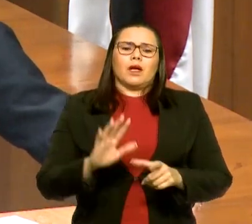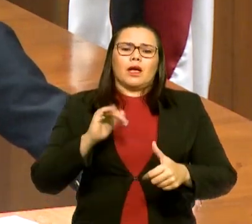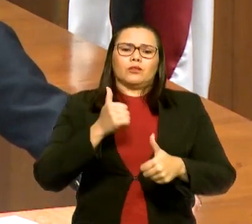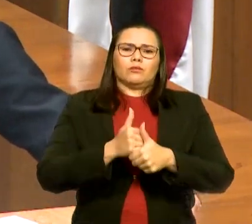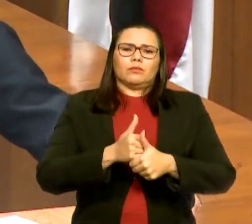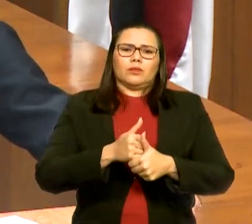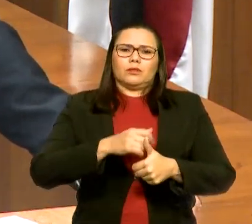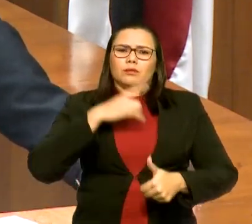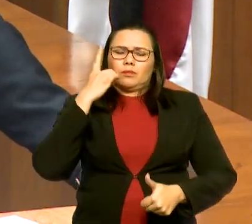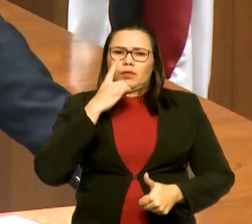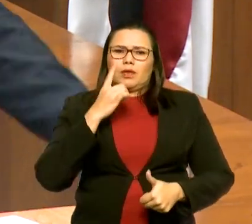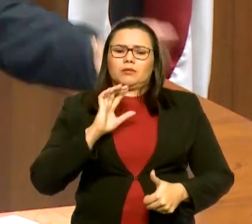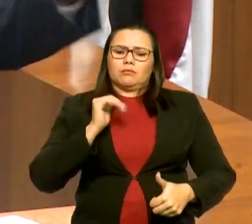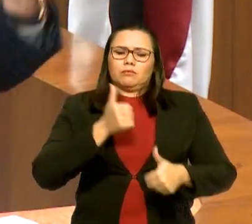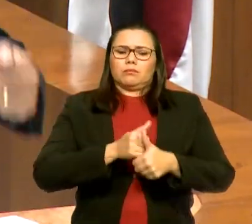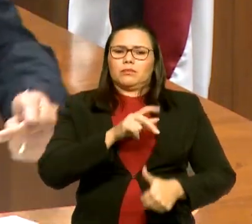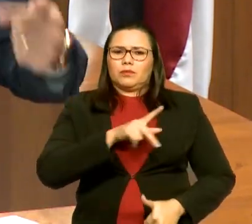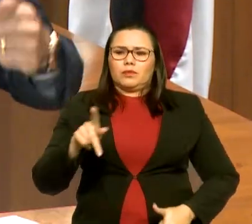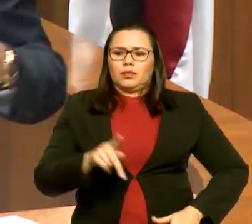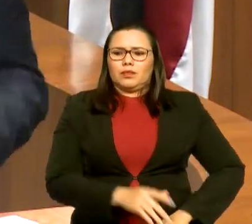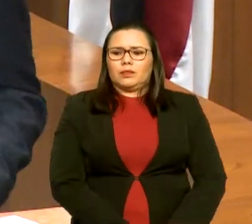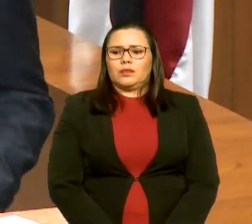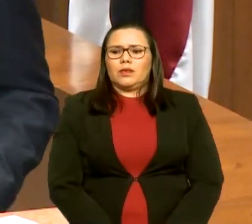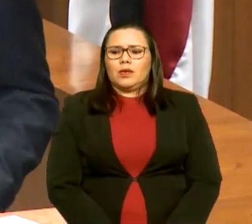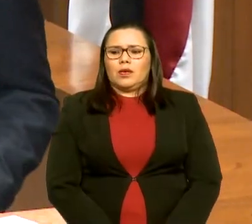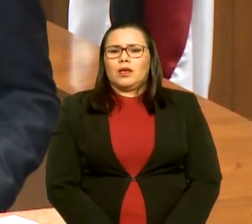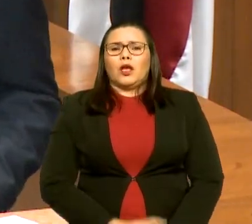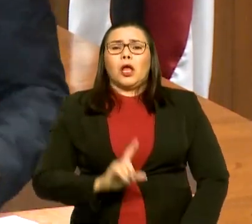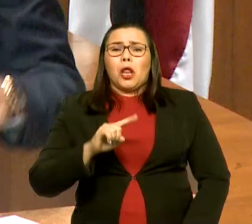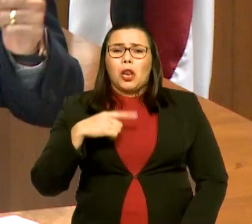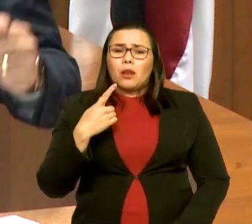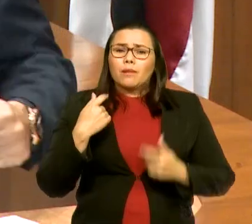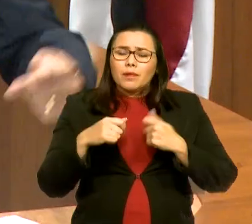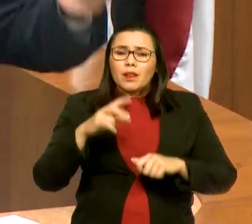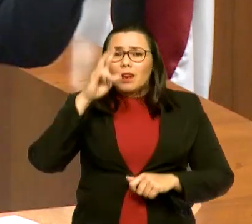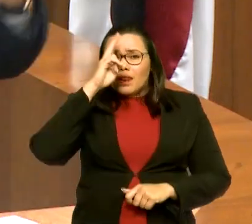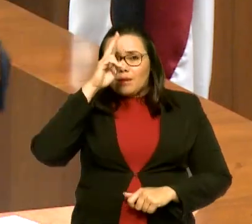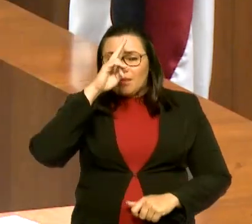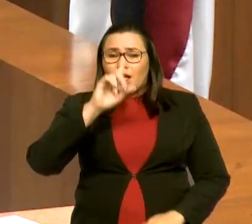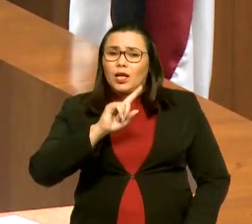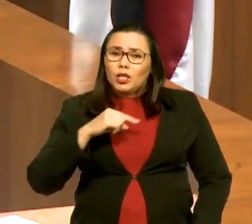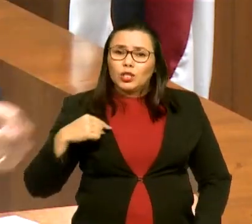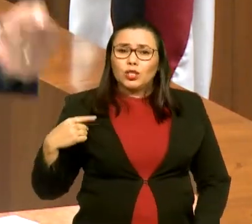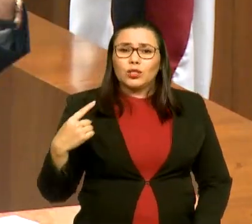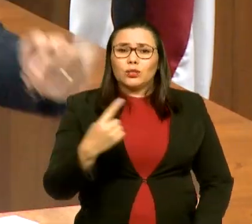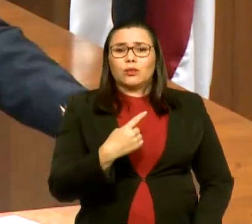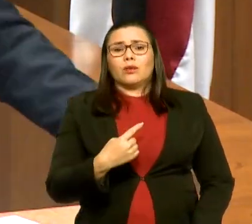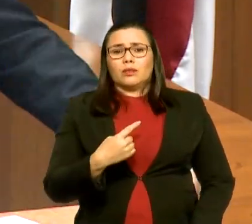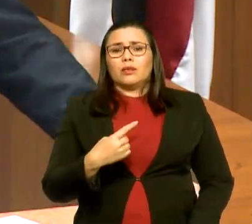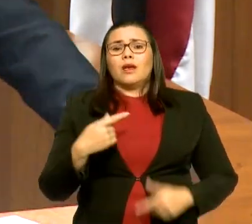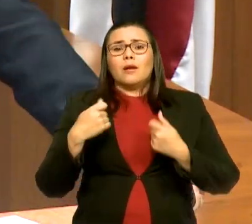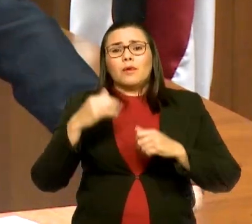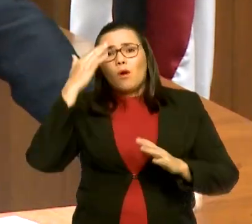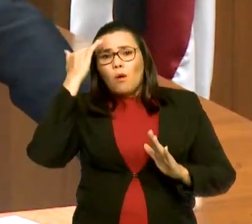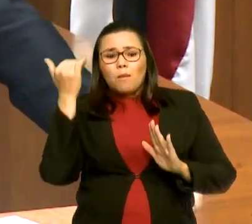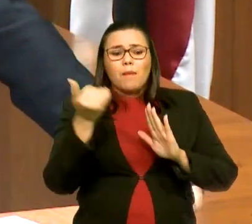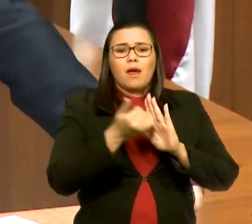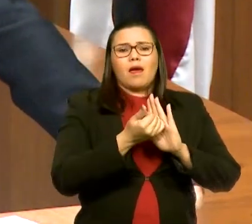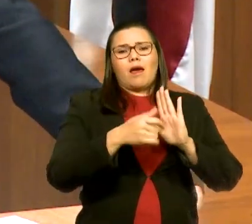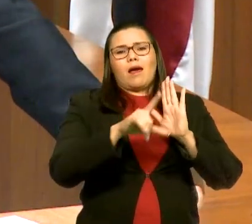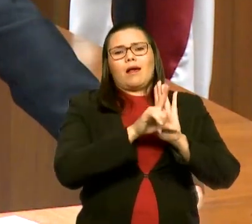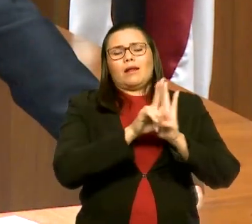democracia. E que está aqui para poder falar, inclusive com contradição, com debate, deputado